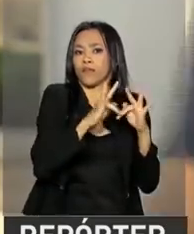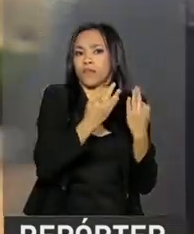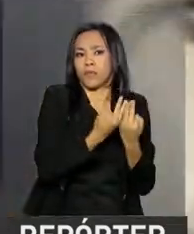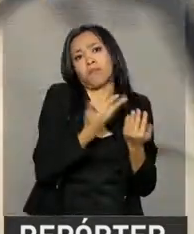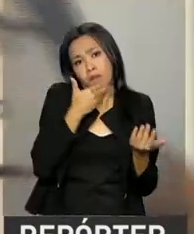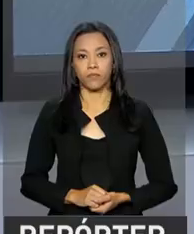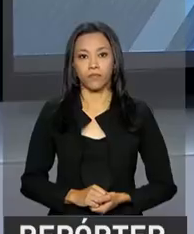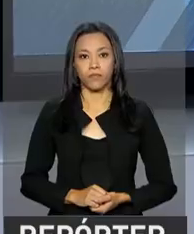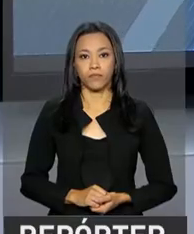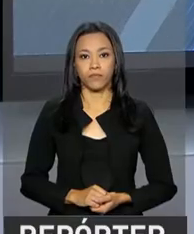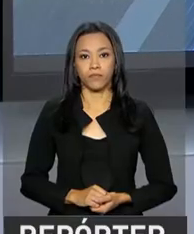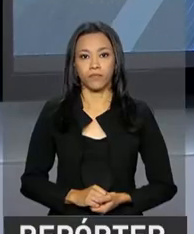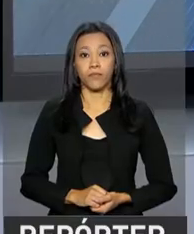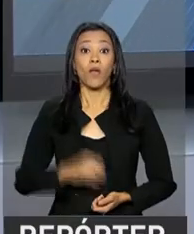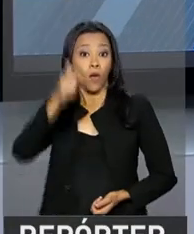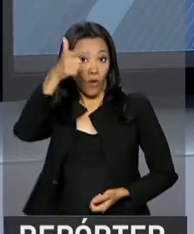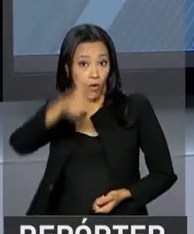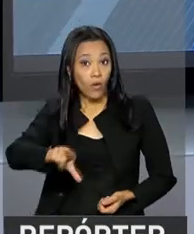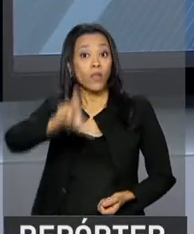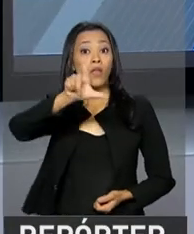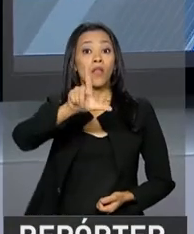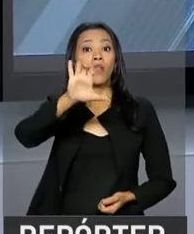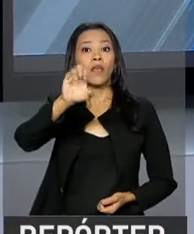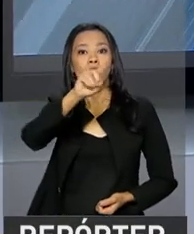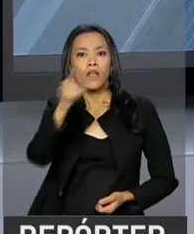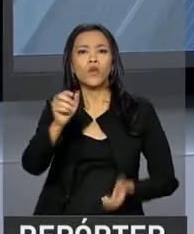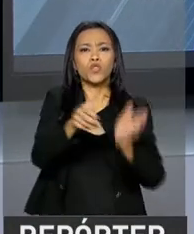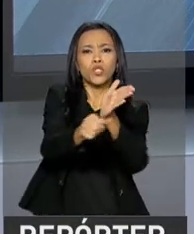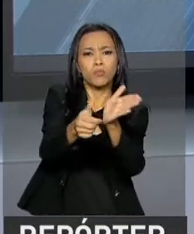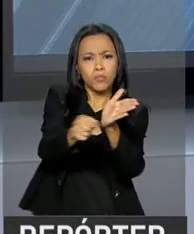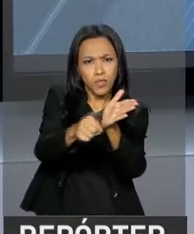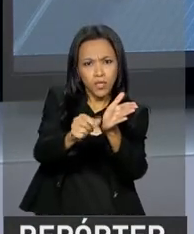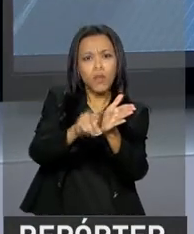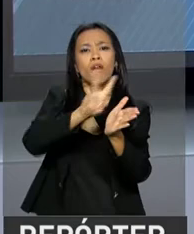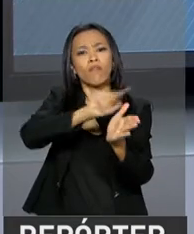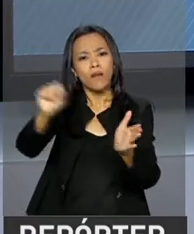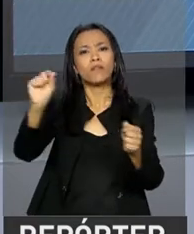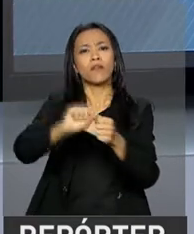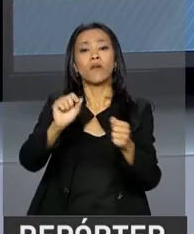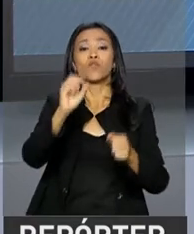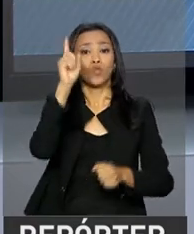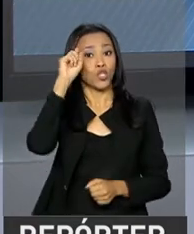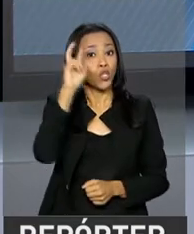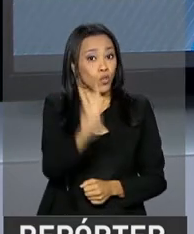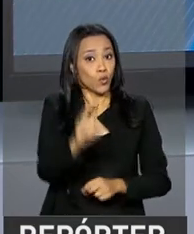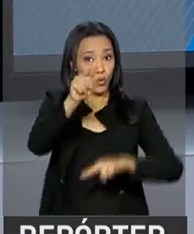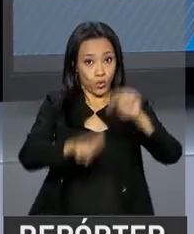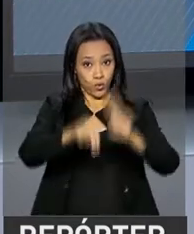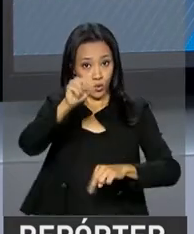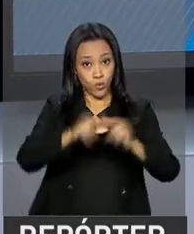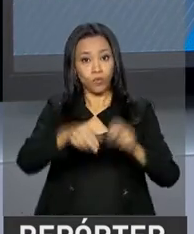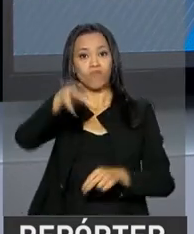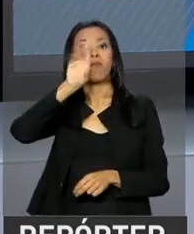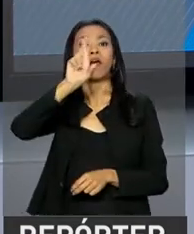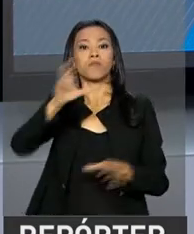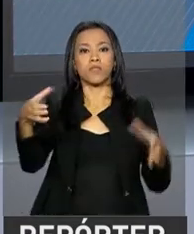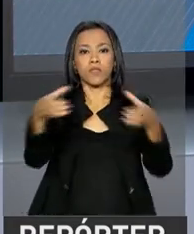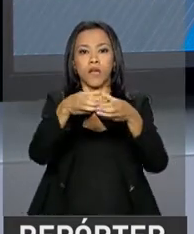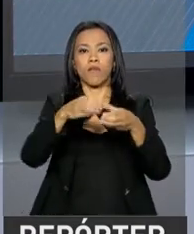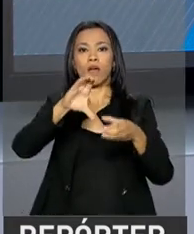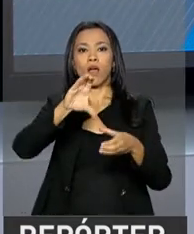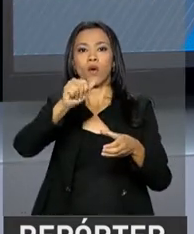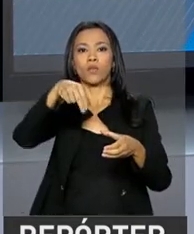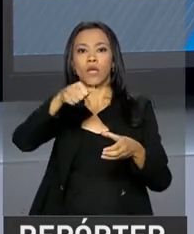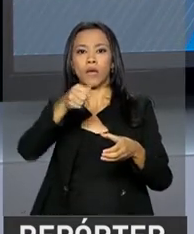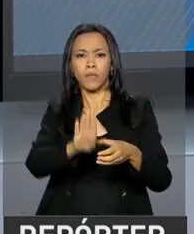coisas más e leão defrec de milho será realizado no dia 2 de junho pela companhia nacional de abastecimento a conab